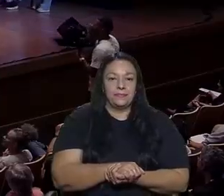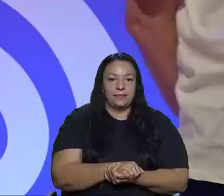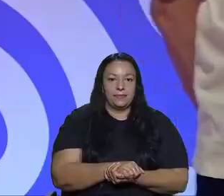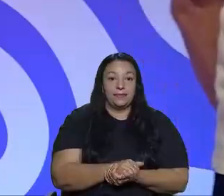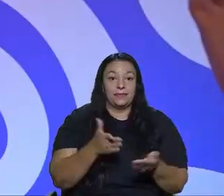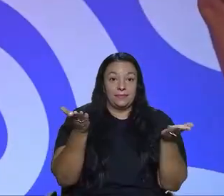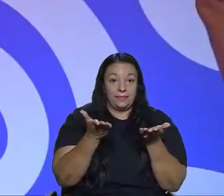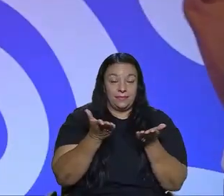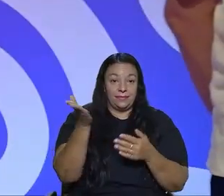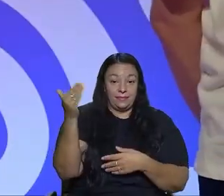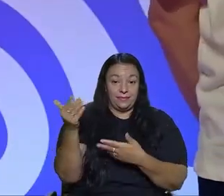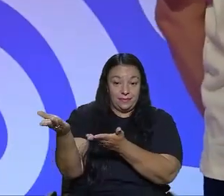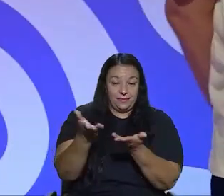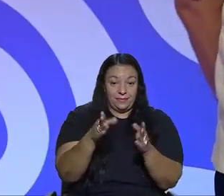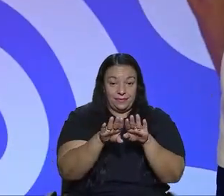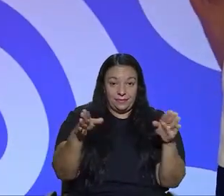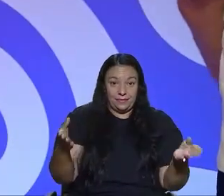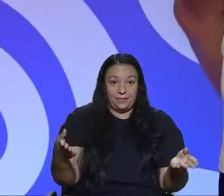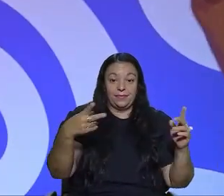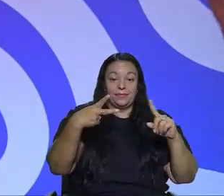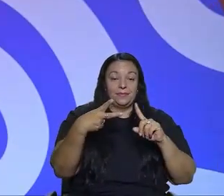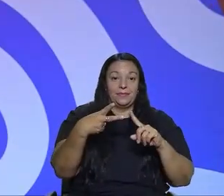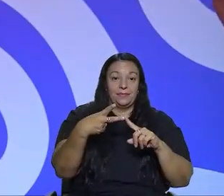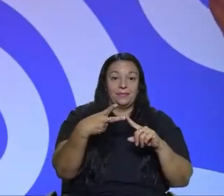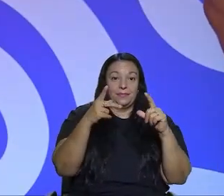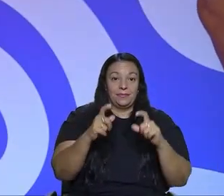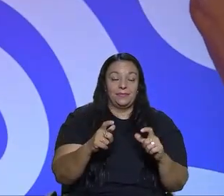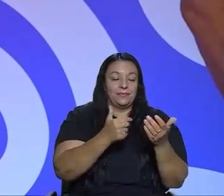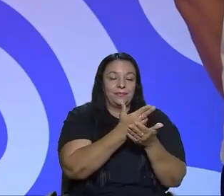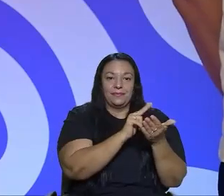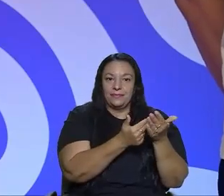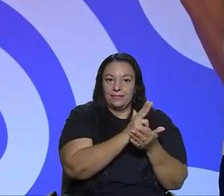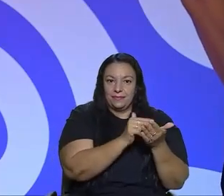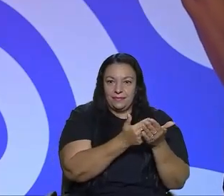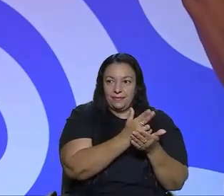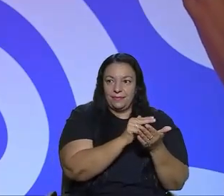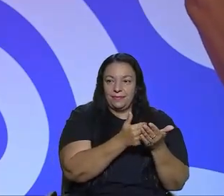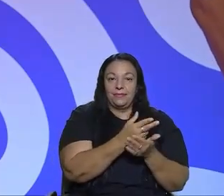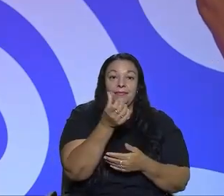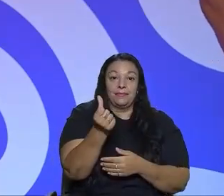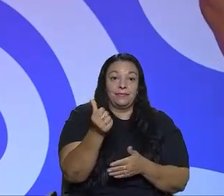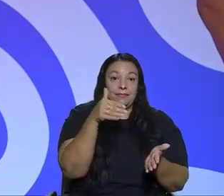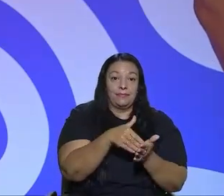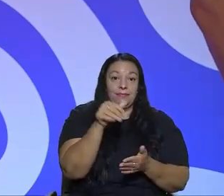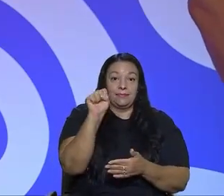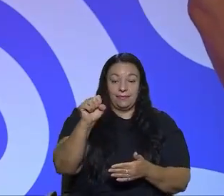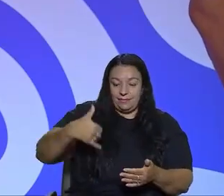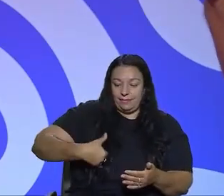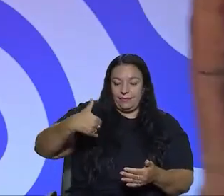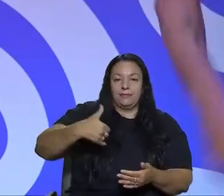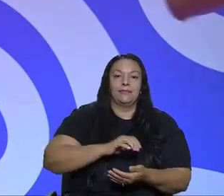E agora vamos convidar ao palco o vencedor do segundo lugar na categoria de desenho, de 6 a 8